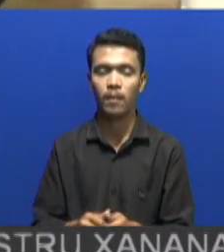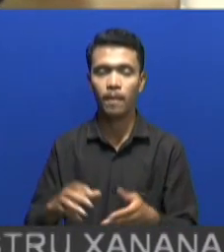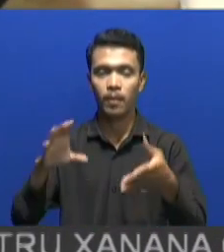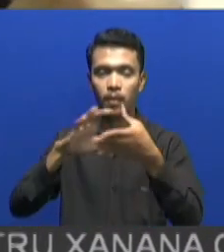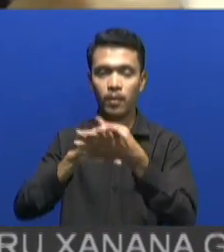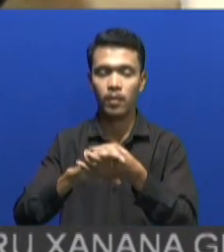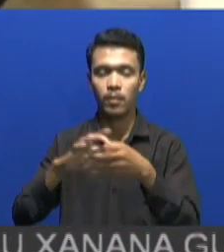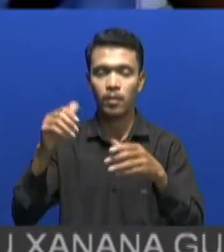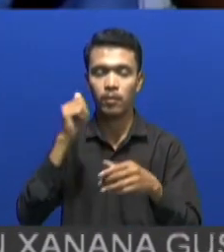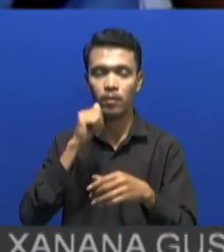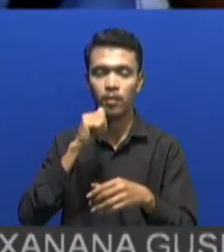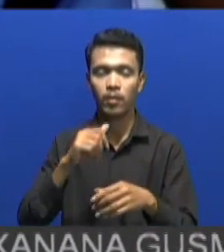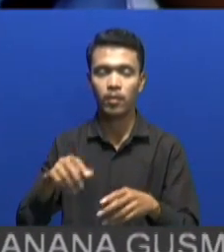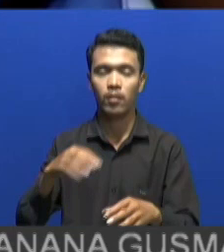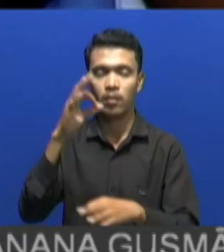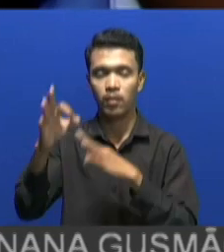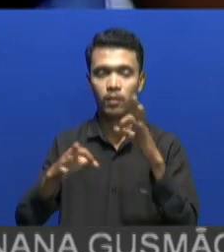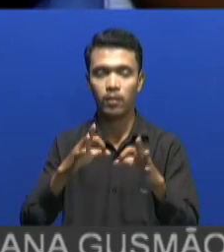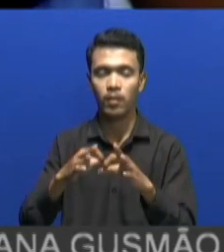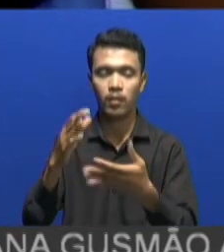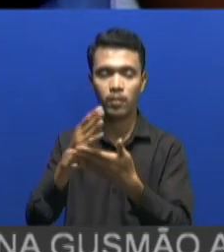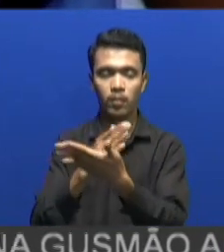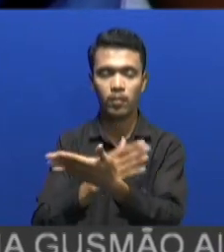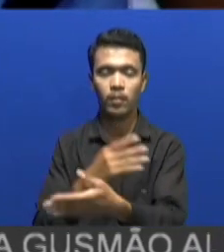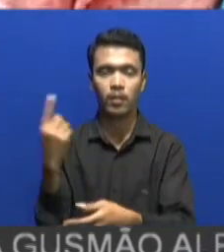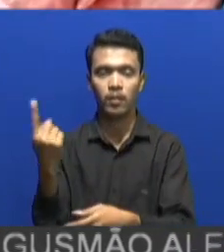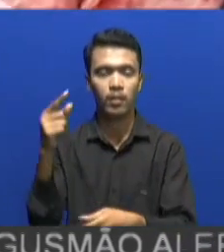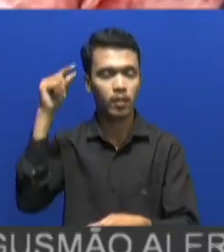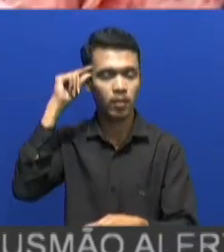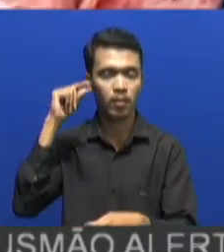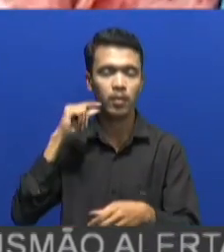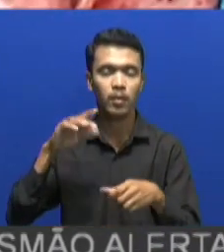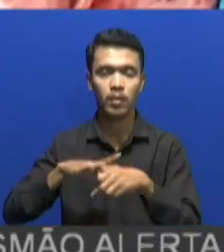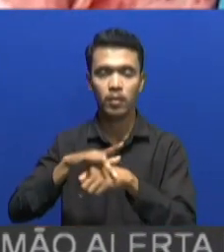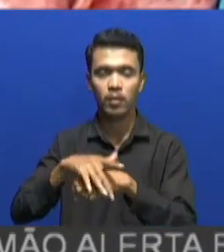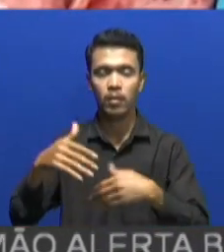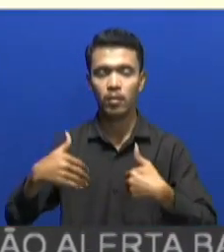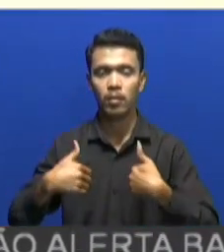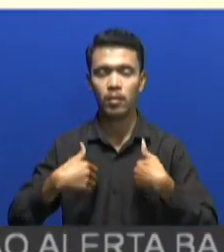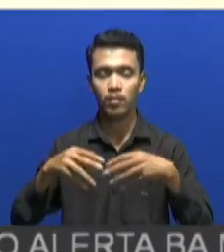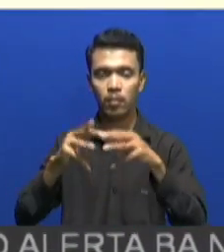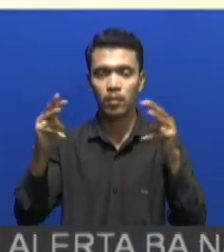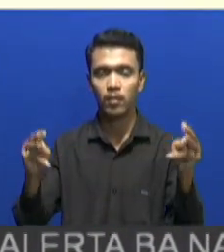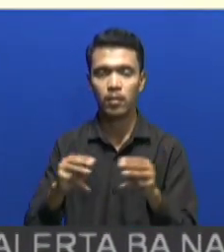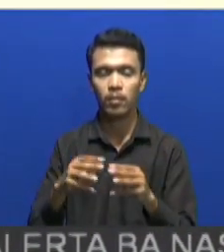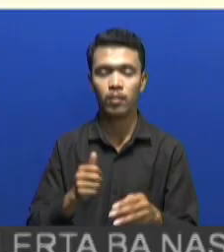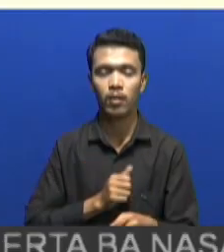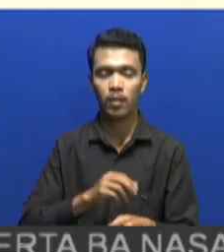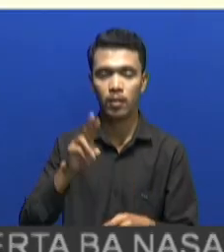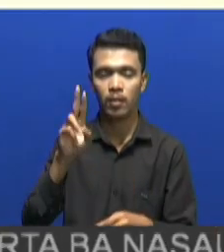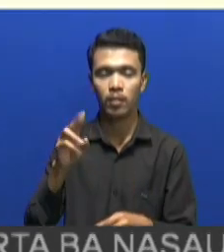parabeniza a Feto Rural no garante se promove na fata em igualdade de gênero e a Município Aileu. Me agradeço